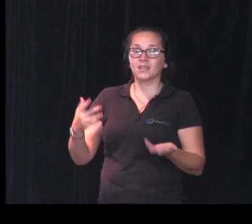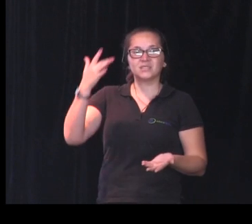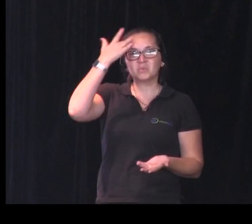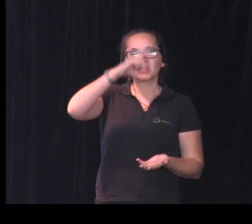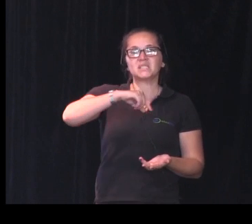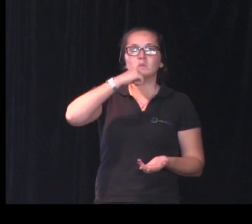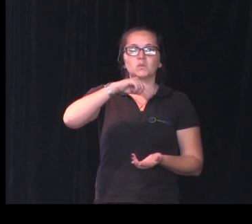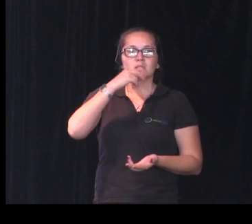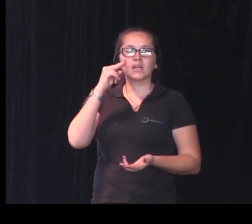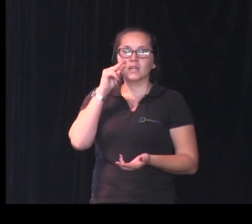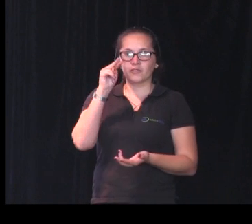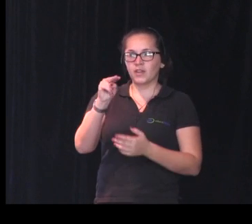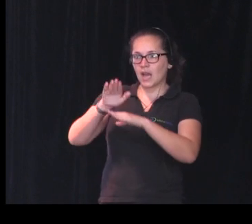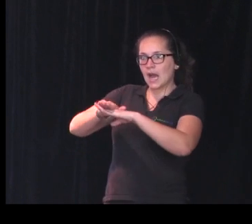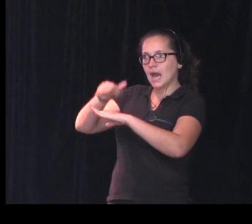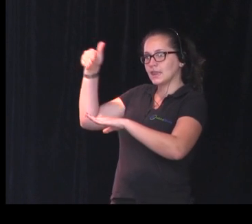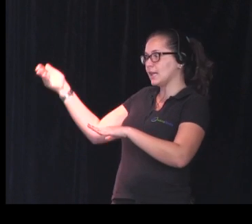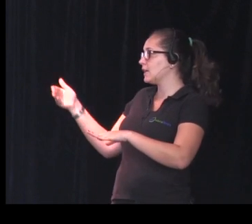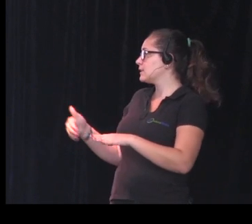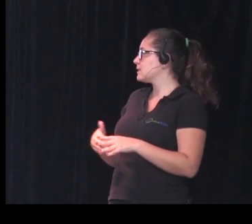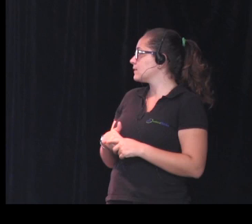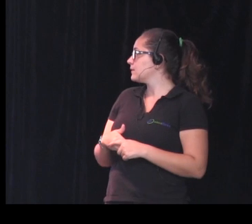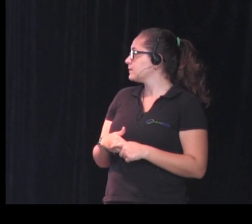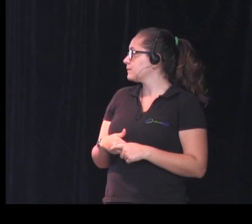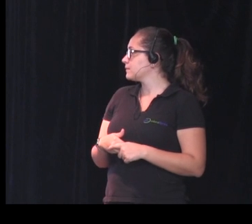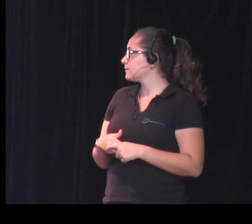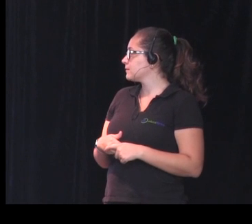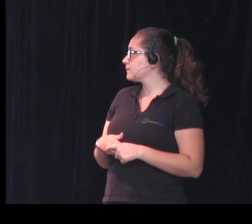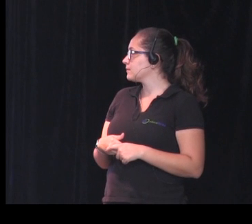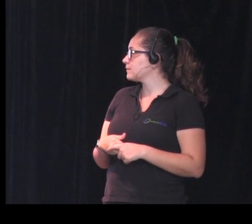não sei se conseguem ver lá atrás,